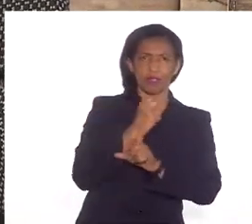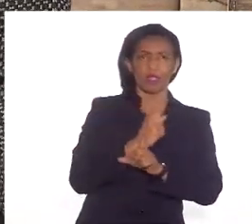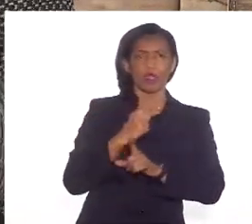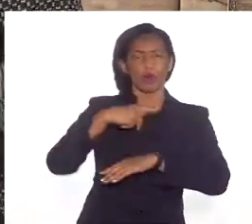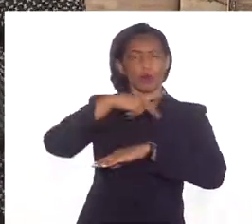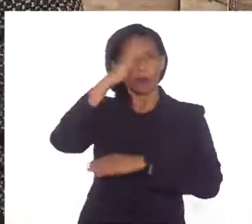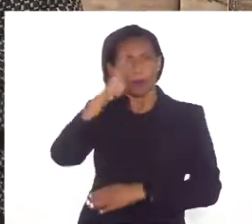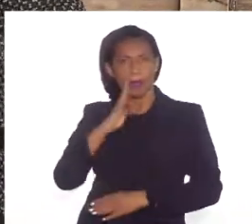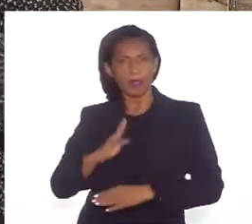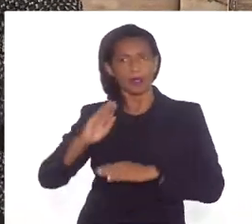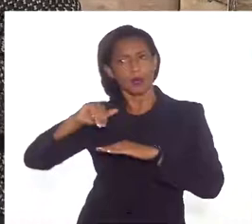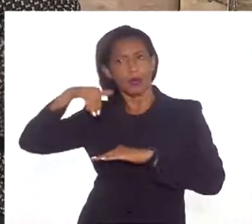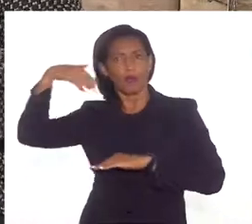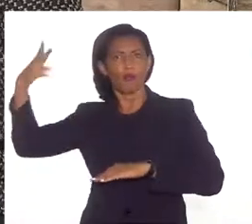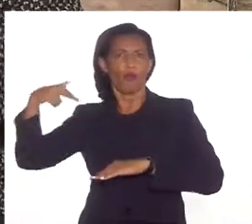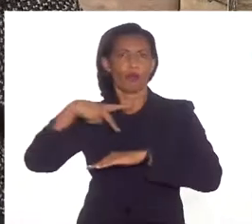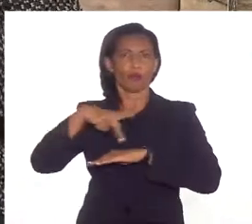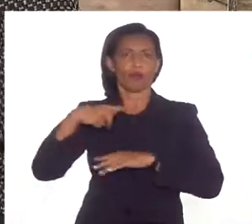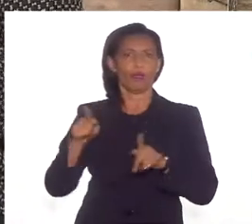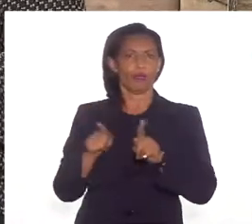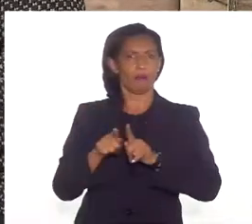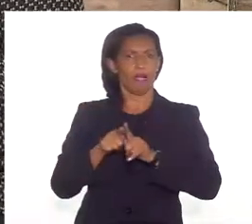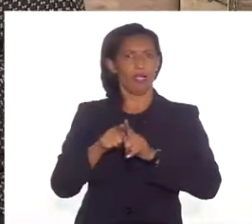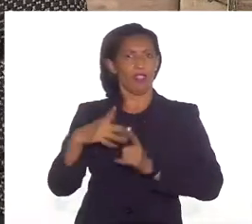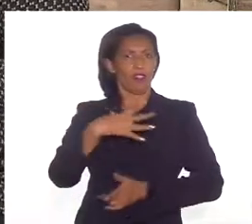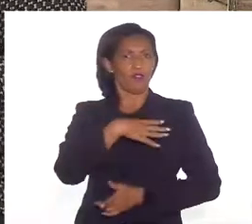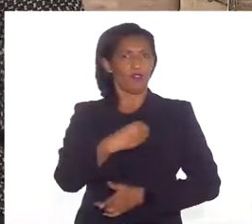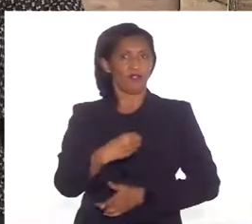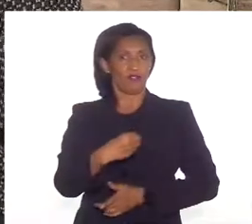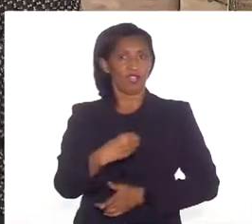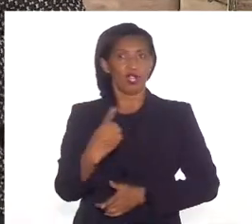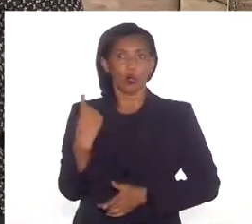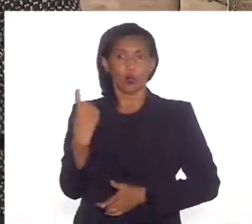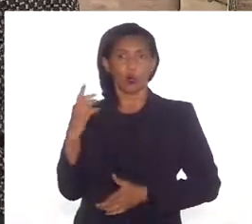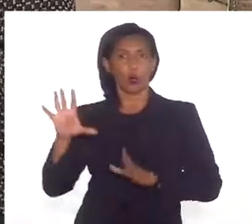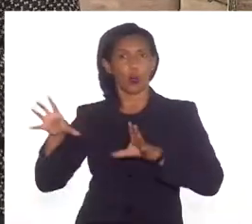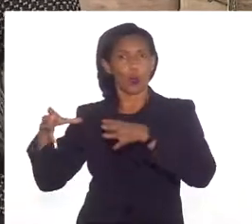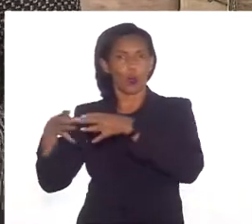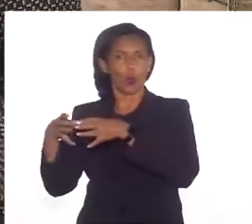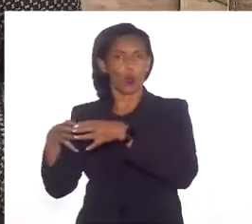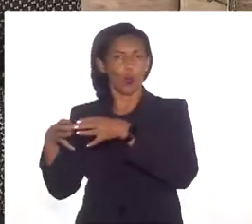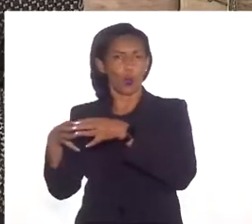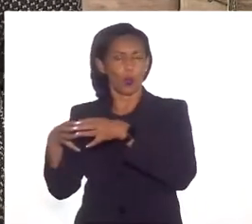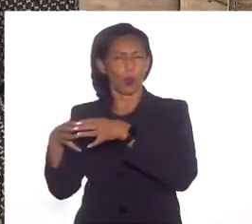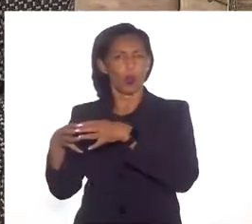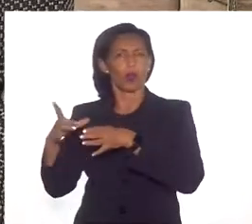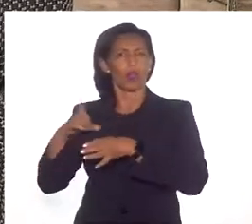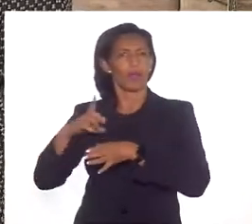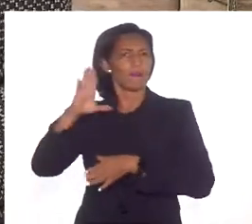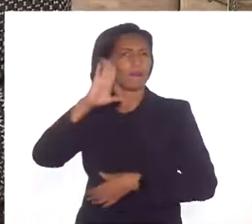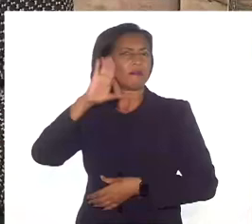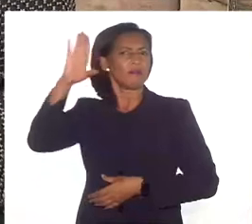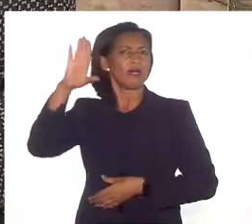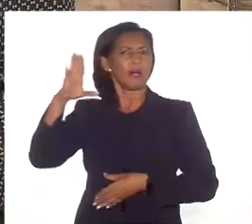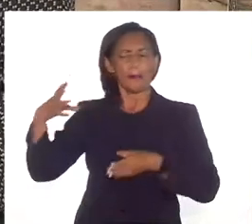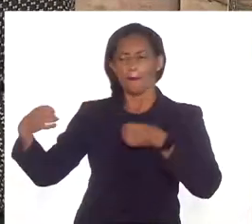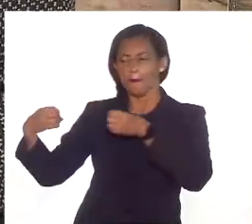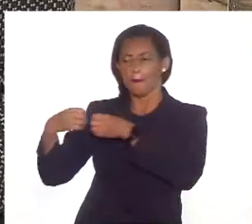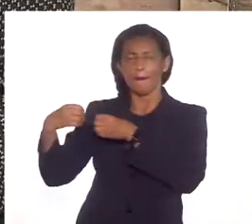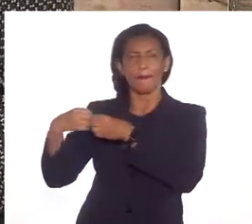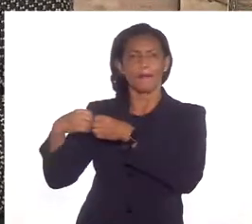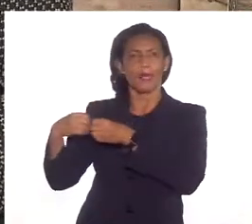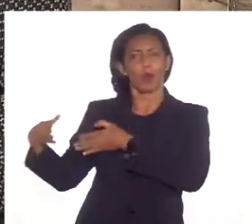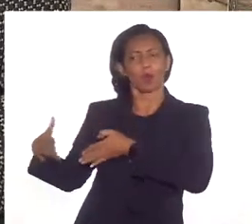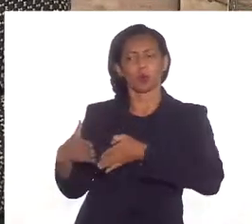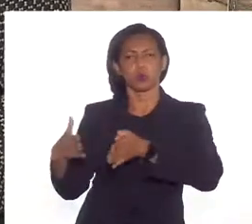exterior. Filho de uma das etnias mais populosas do país, são 15 mil mundurucus vivendo principalmente às margens